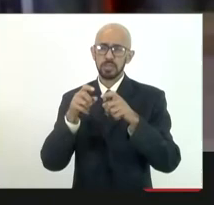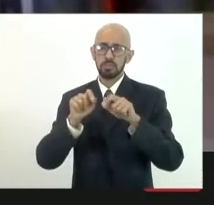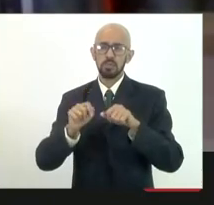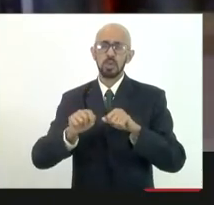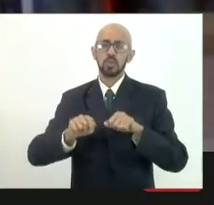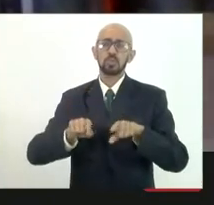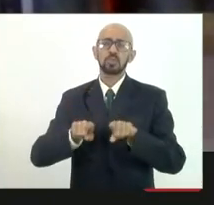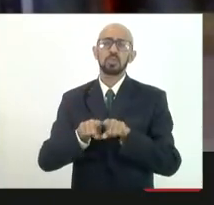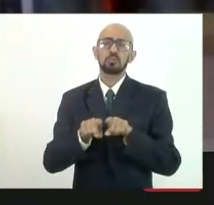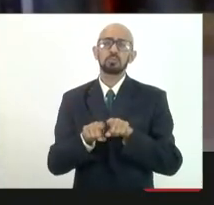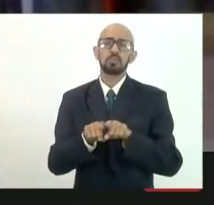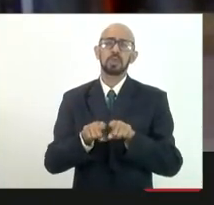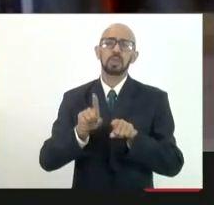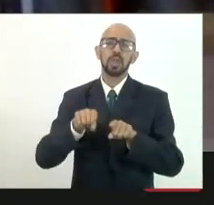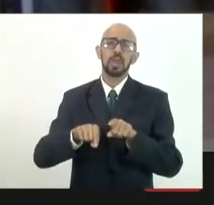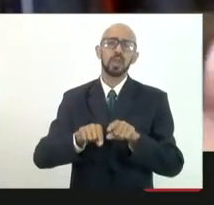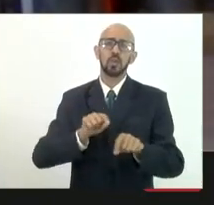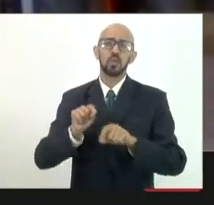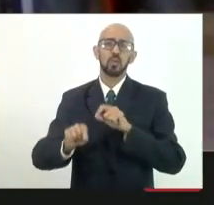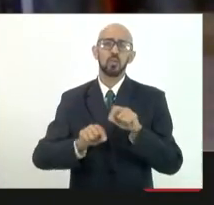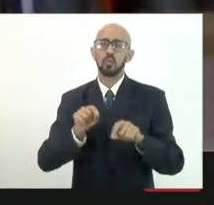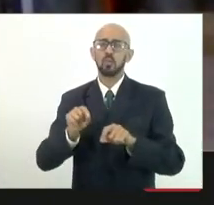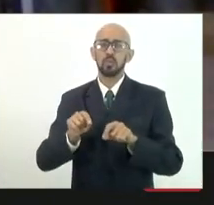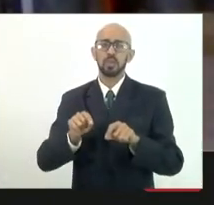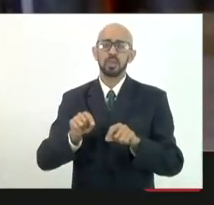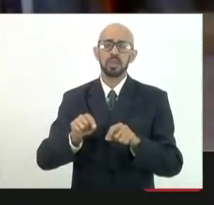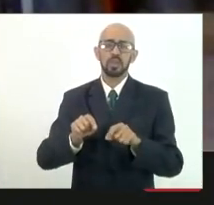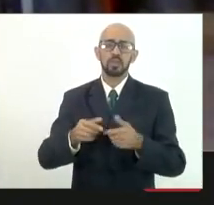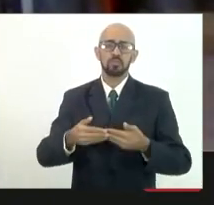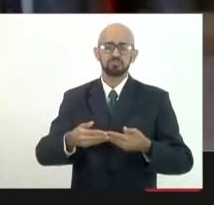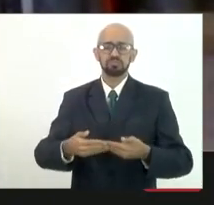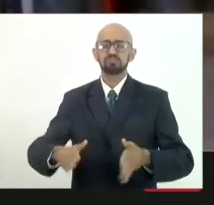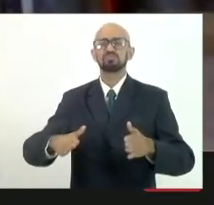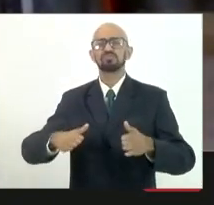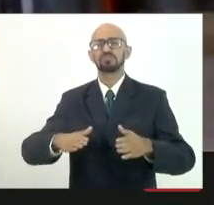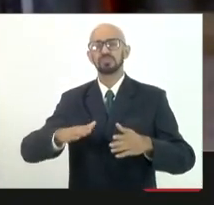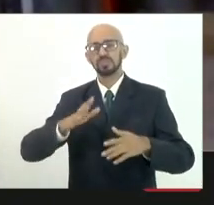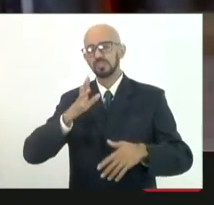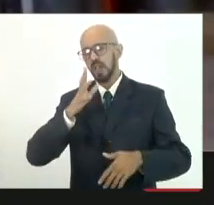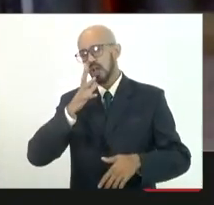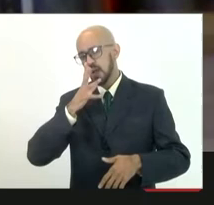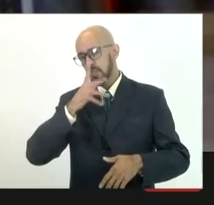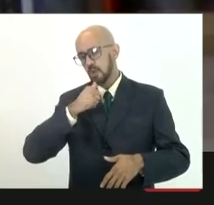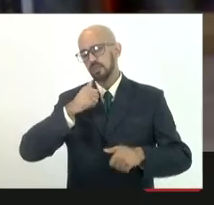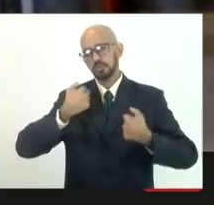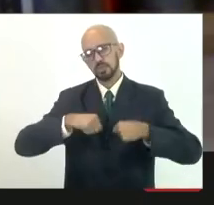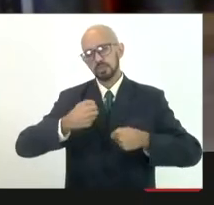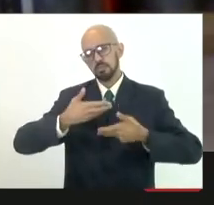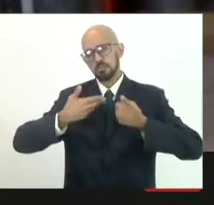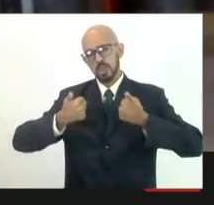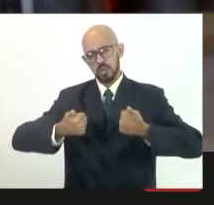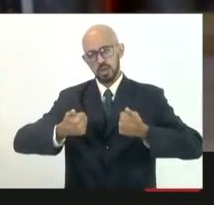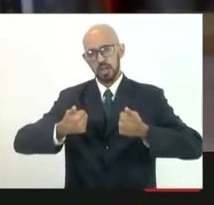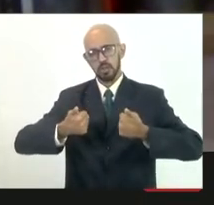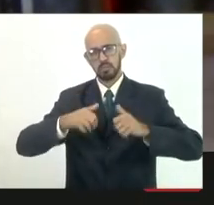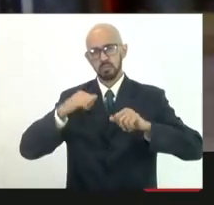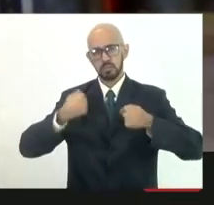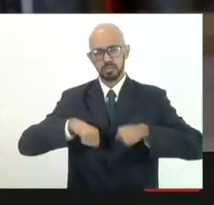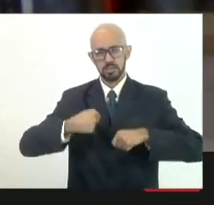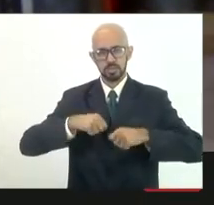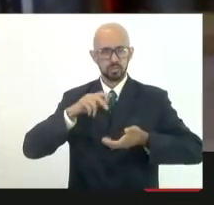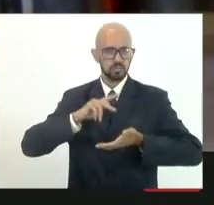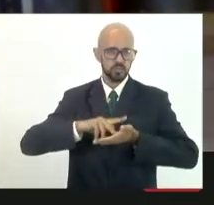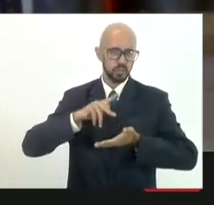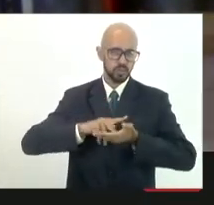pouca, com a implementação ainda muito lenta, que a gente precisa melhorar nesse campo e precisa